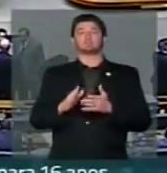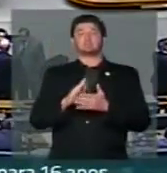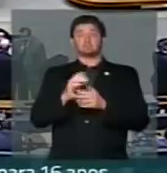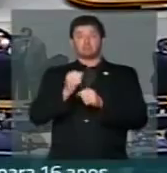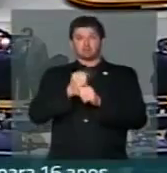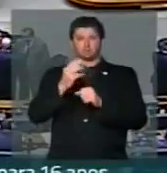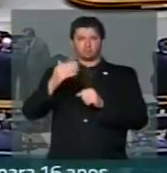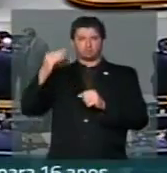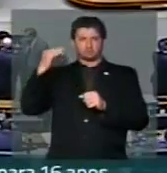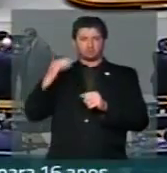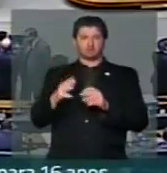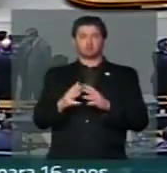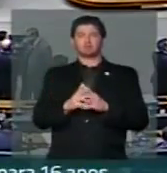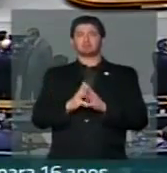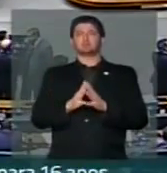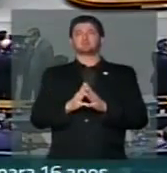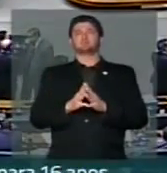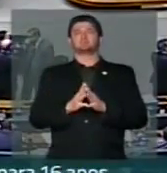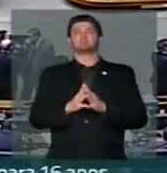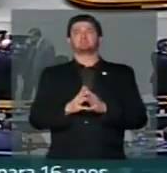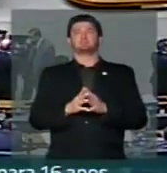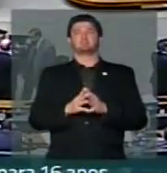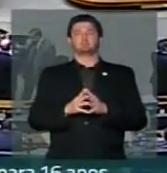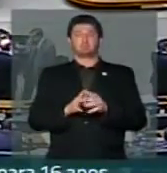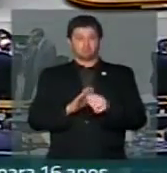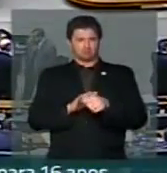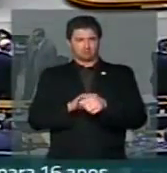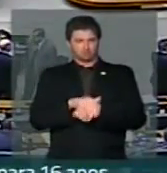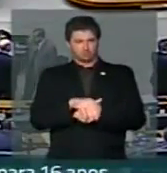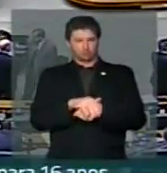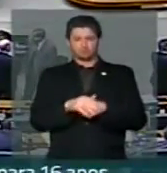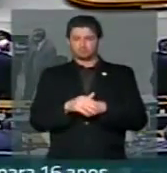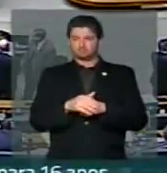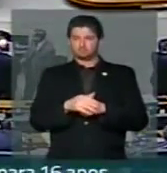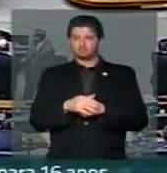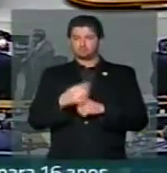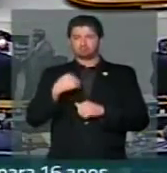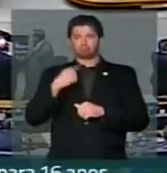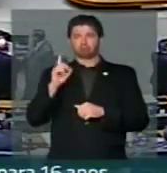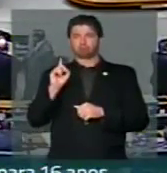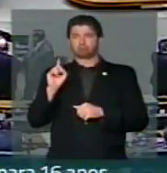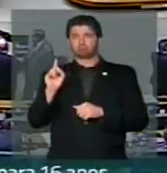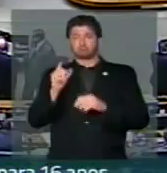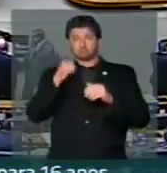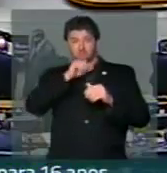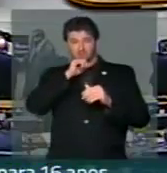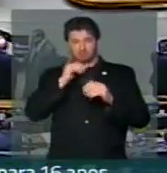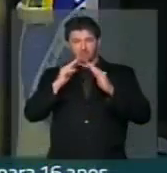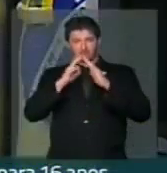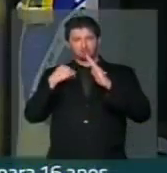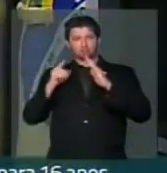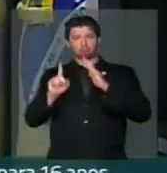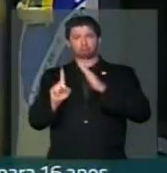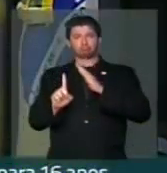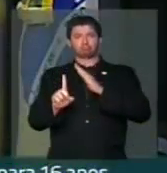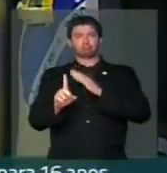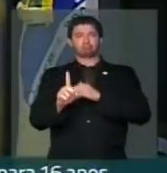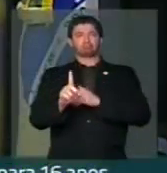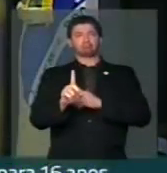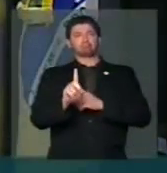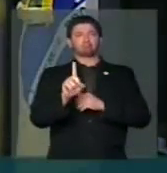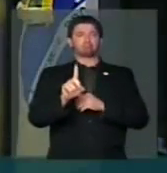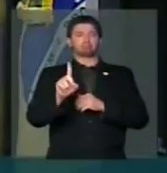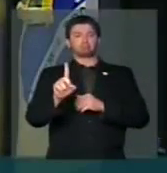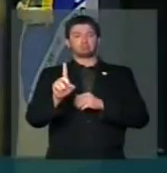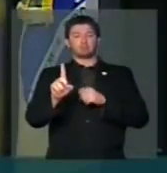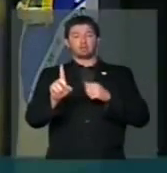alguns anos atrás, à noite, saía eu da casa da minha mãe,